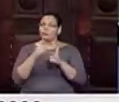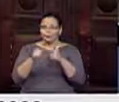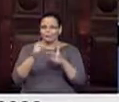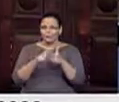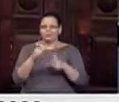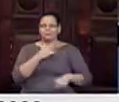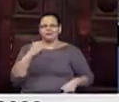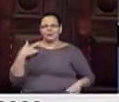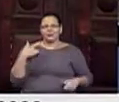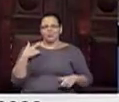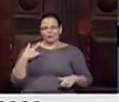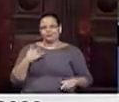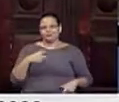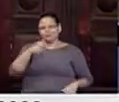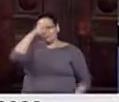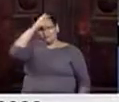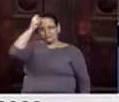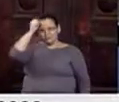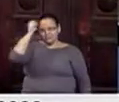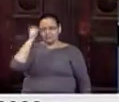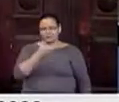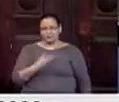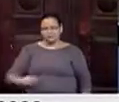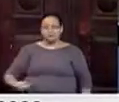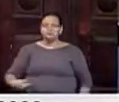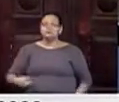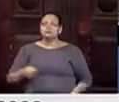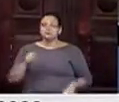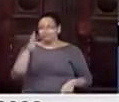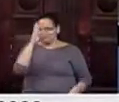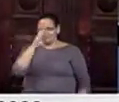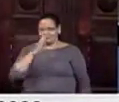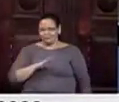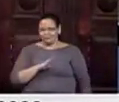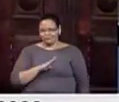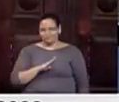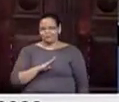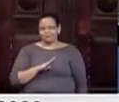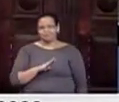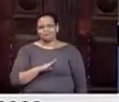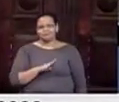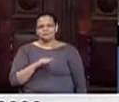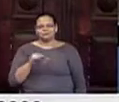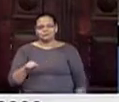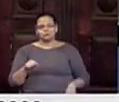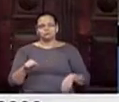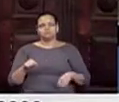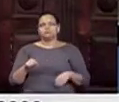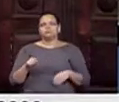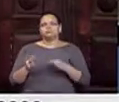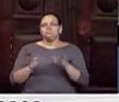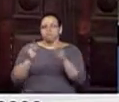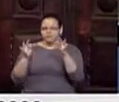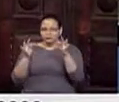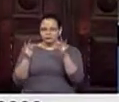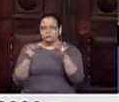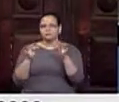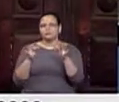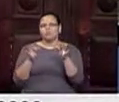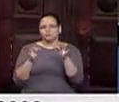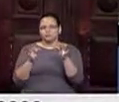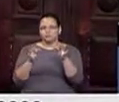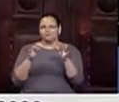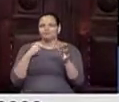basicamente um problema de saúde pública no brasil se trata esse problema como se fosse um assunto de